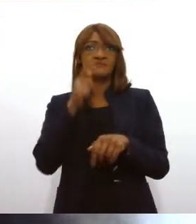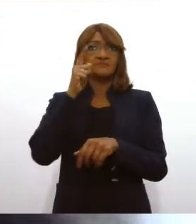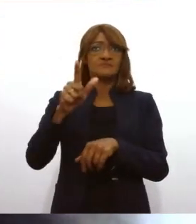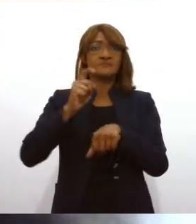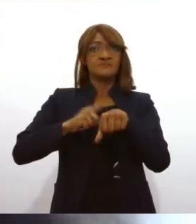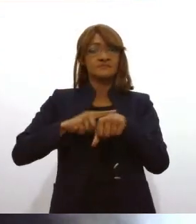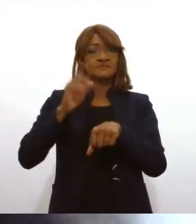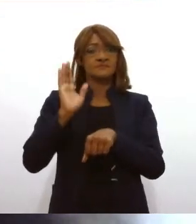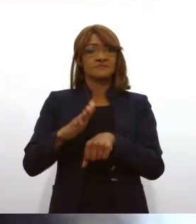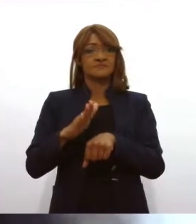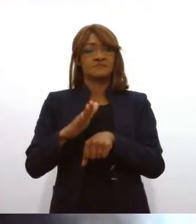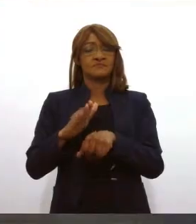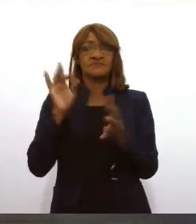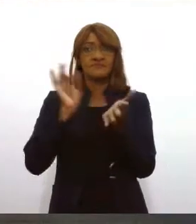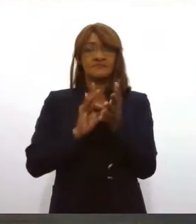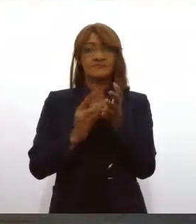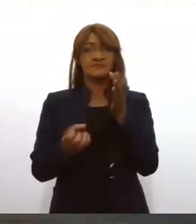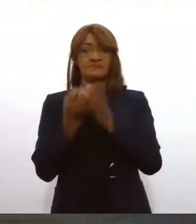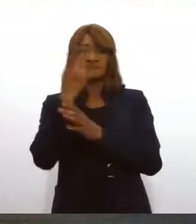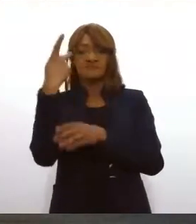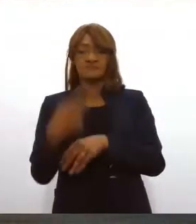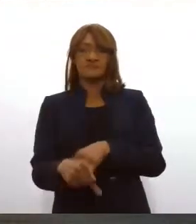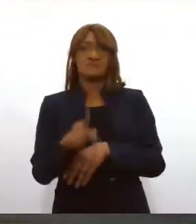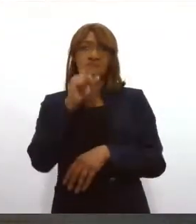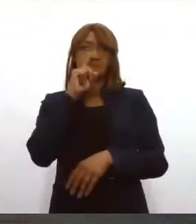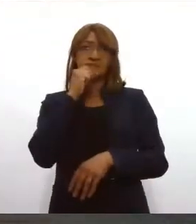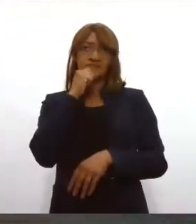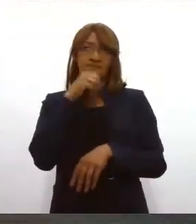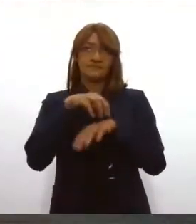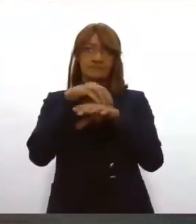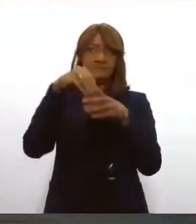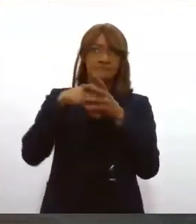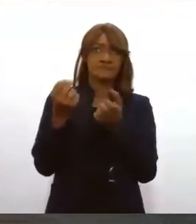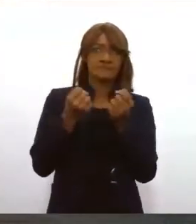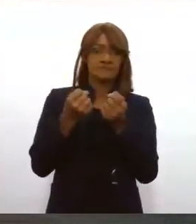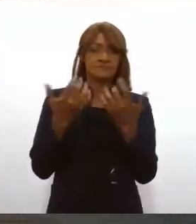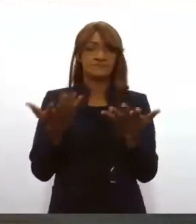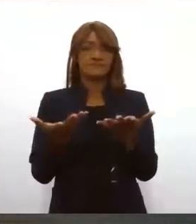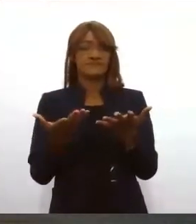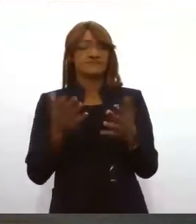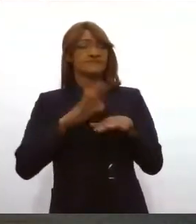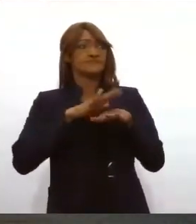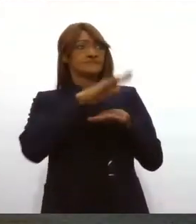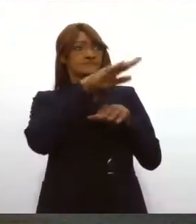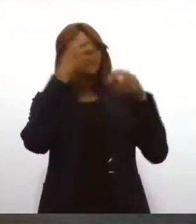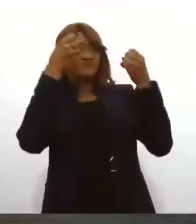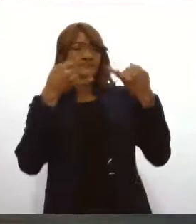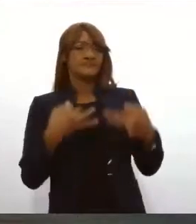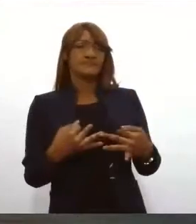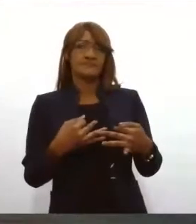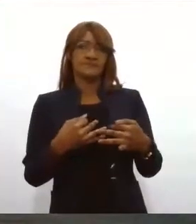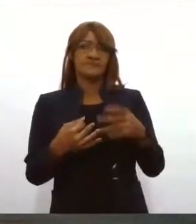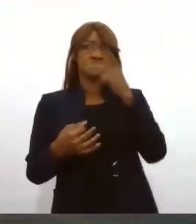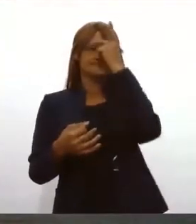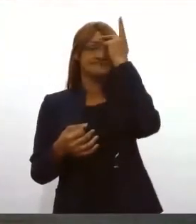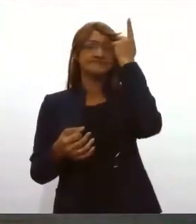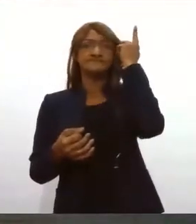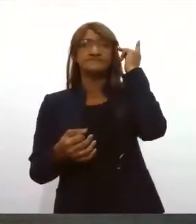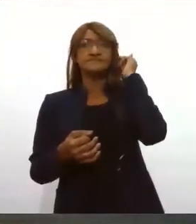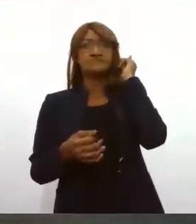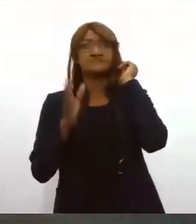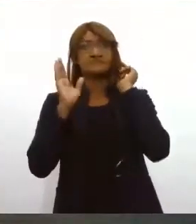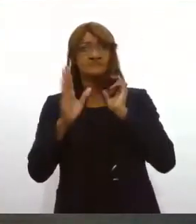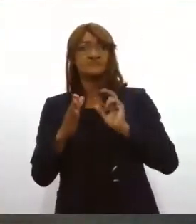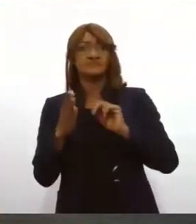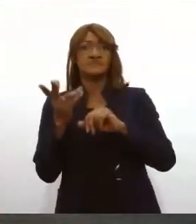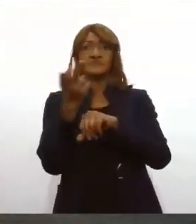drive-in acontecer em Aracaju. Fala para a gente sobre a procura, né, das pessoas, se você já tem aí um termômetro dessa